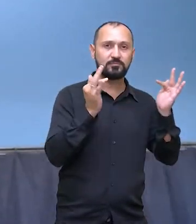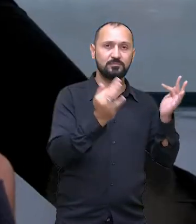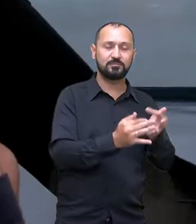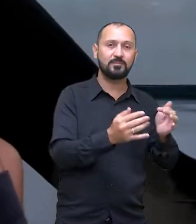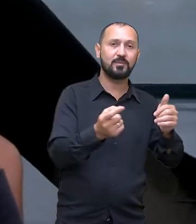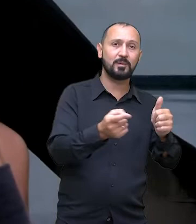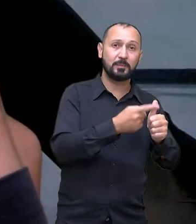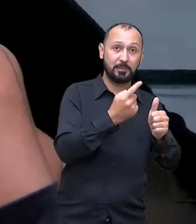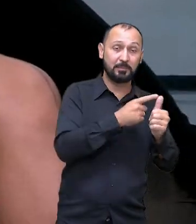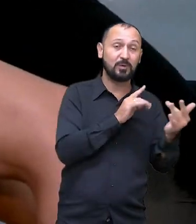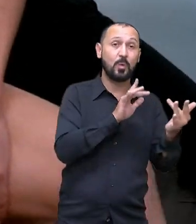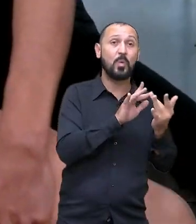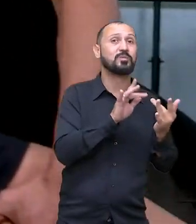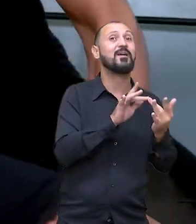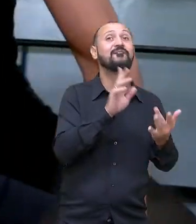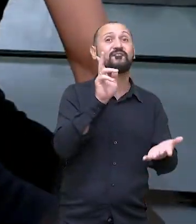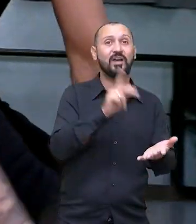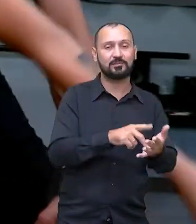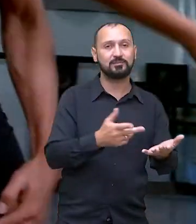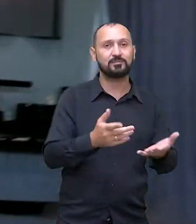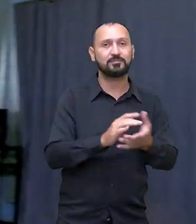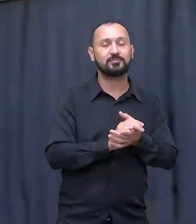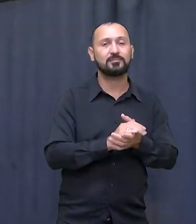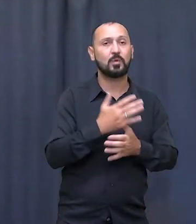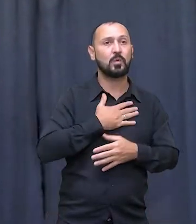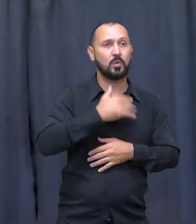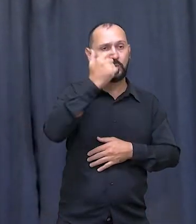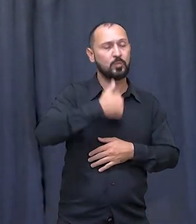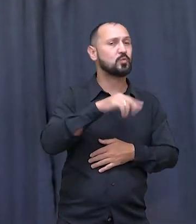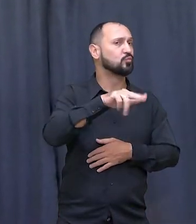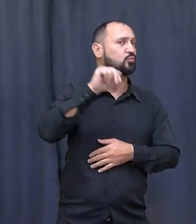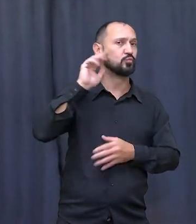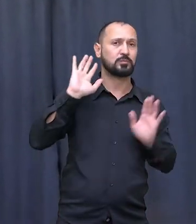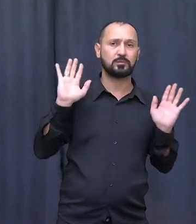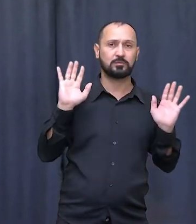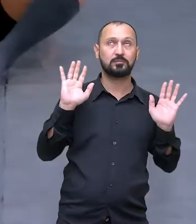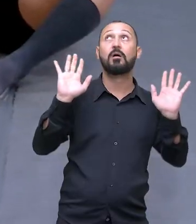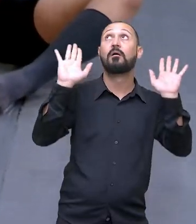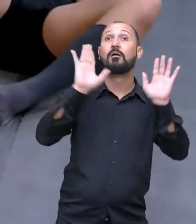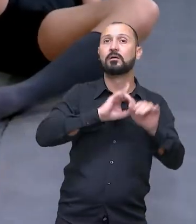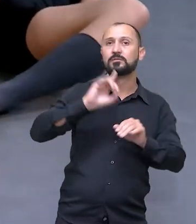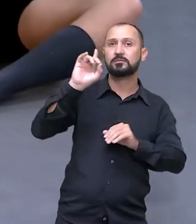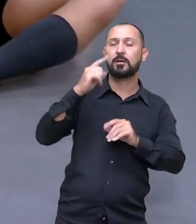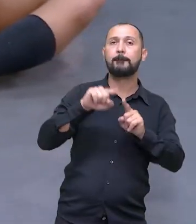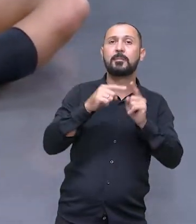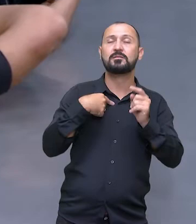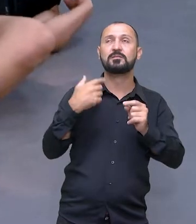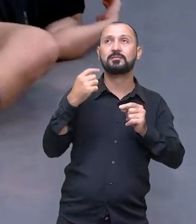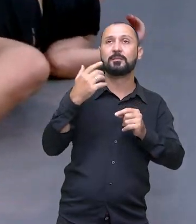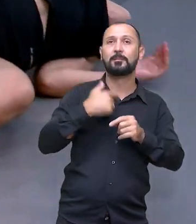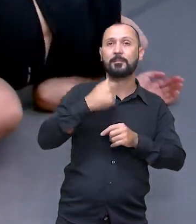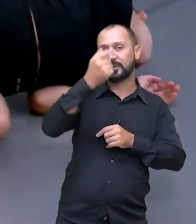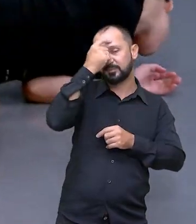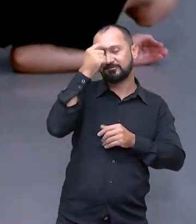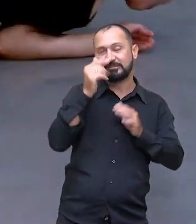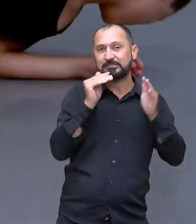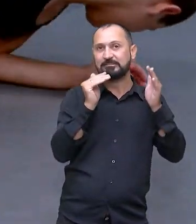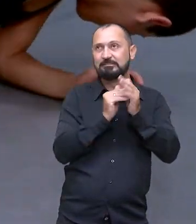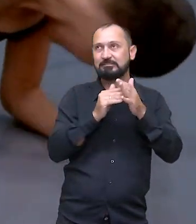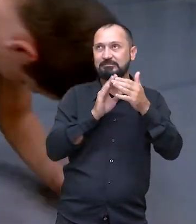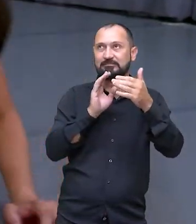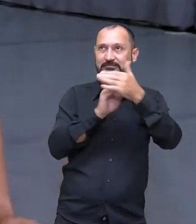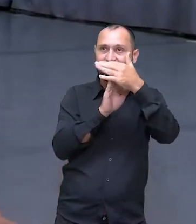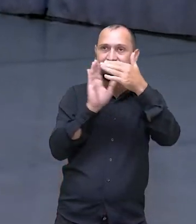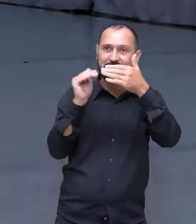com a minha família em primeiro grau mesmo. Então, assim, comigo, graças a Deus, nunca aconteceu. Então, foi um pequeno bloqueio meu,